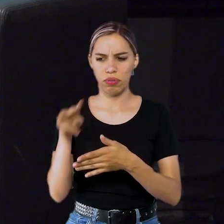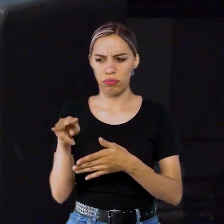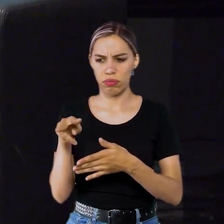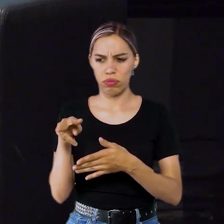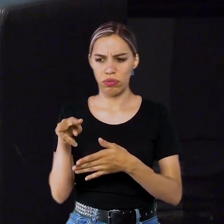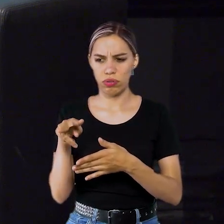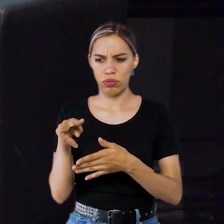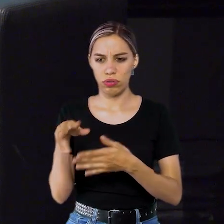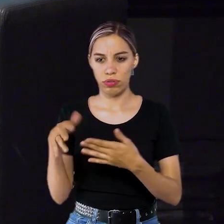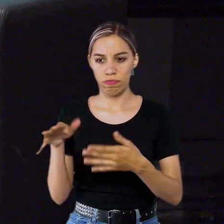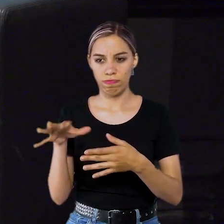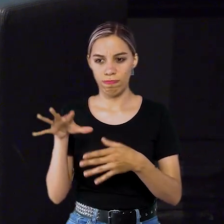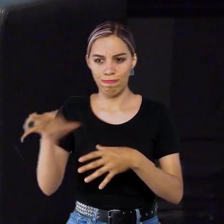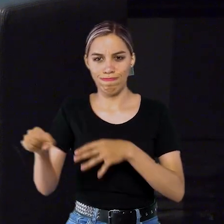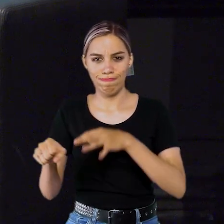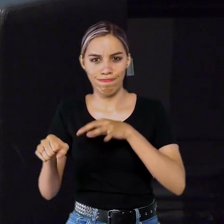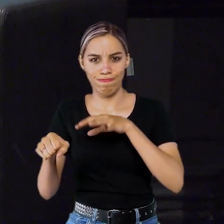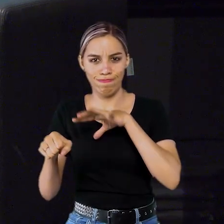perseguiu,